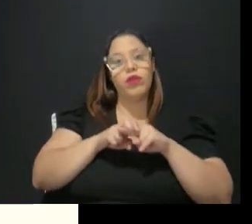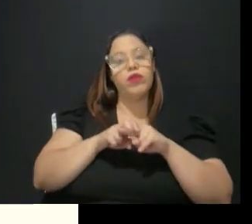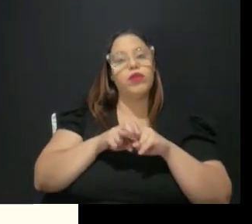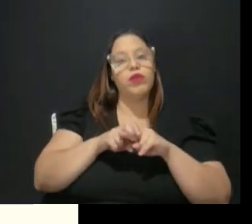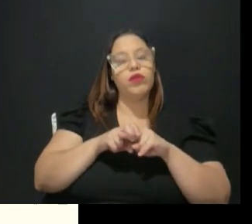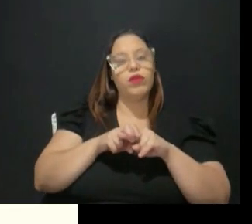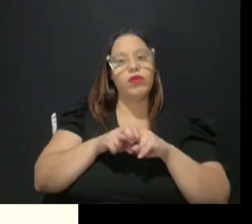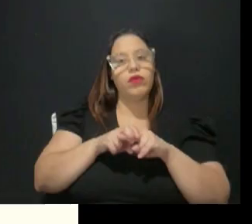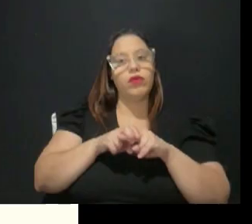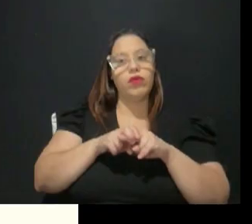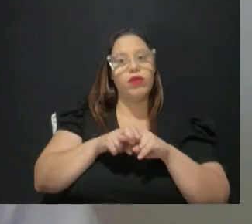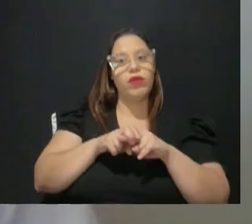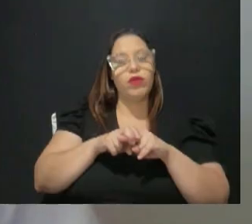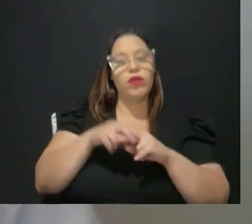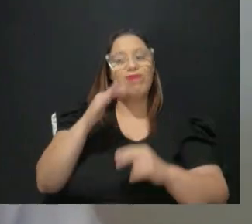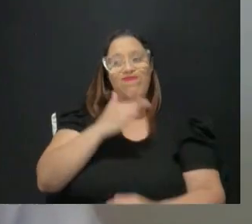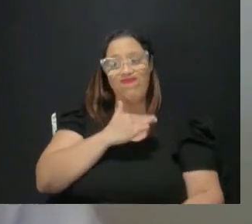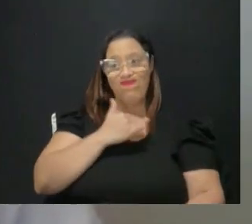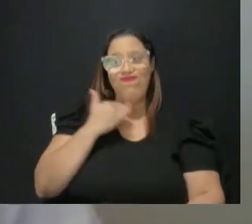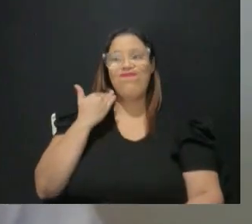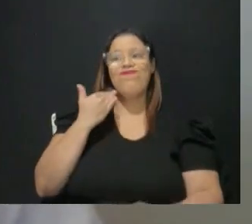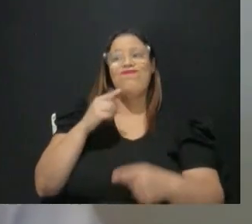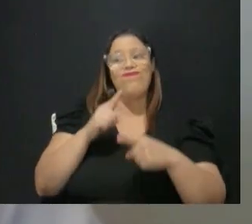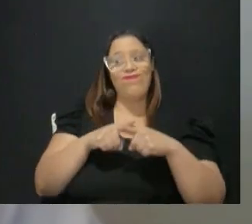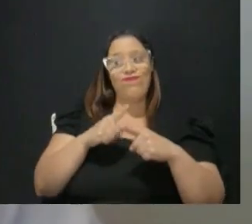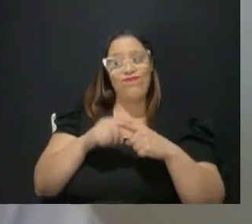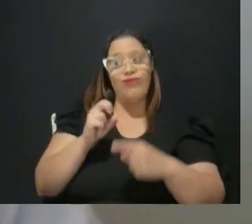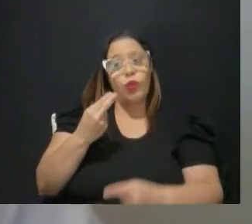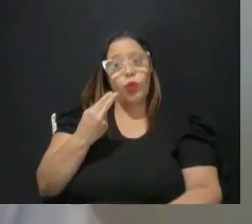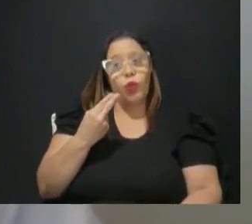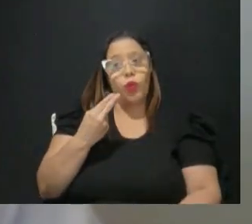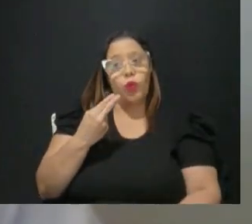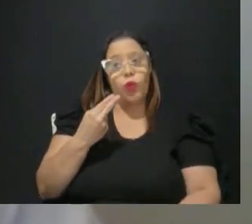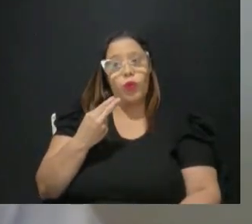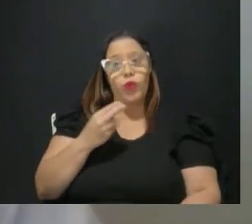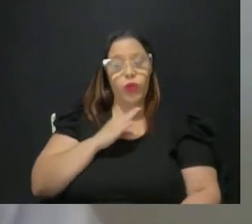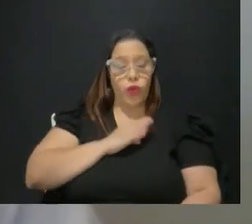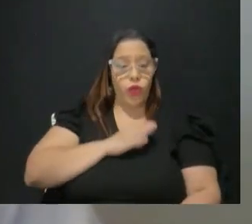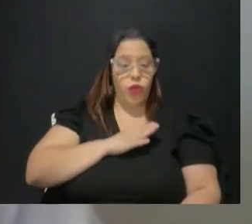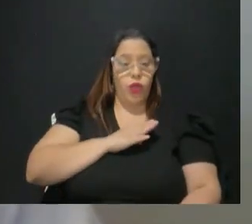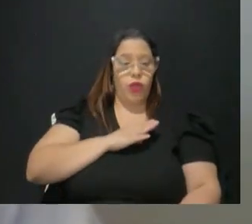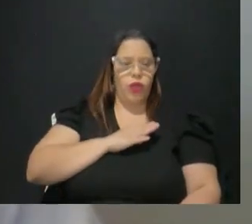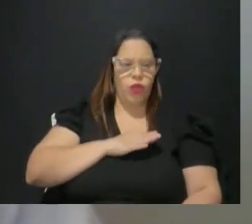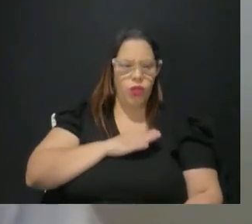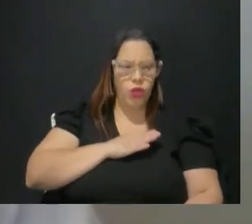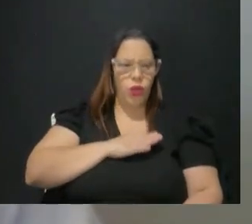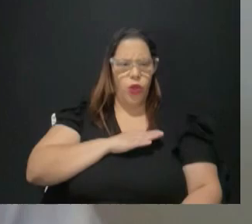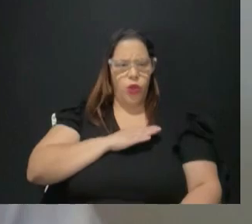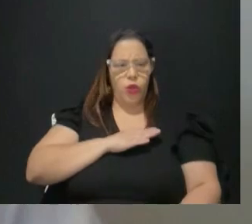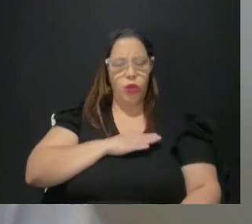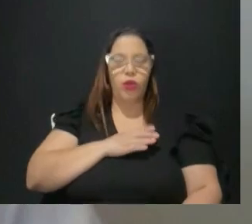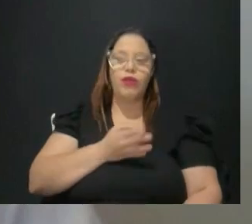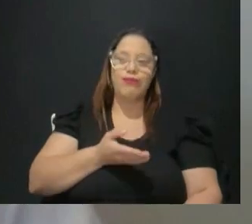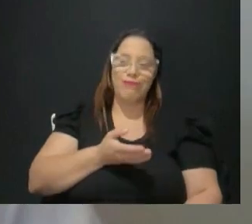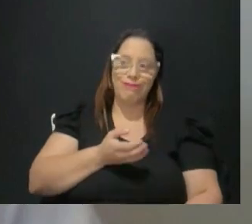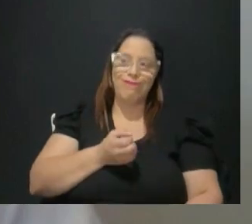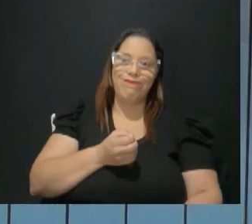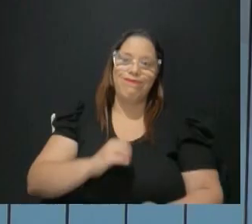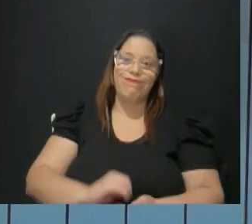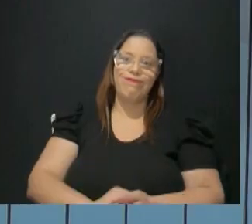ter um óbito, né, ou até uma insuficiência cardíaca por conta dessa isquemia